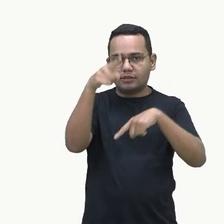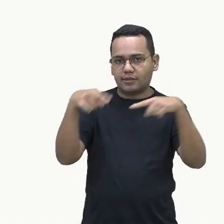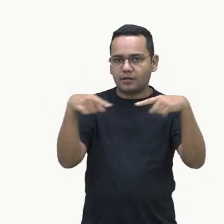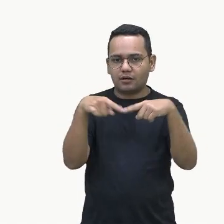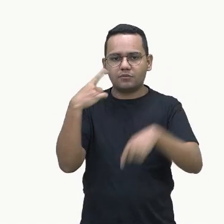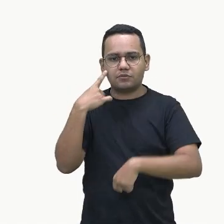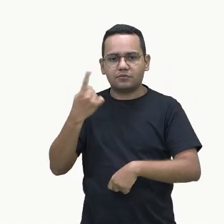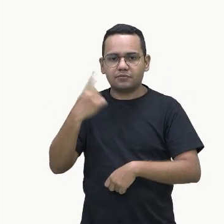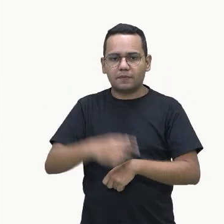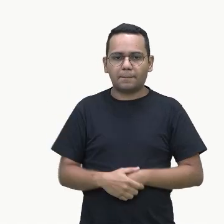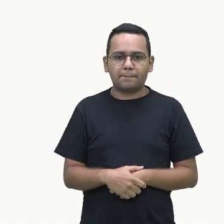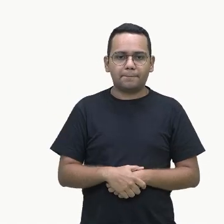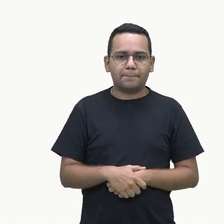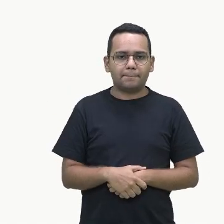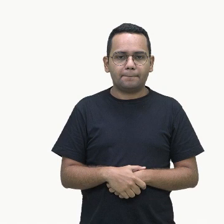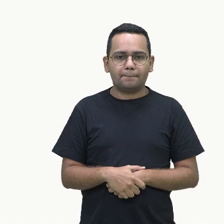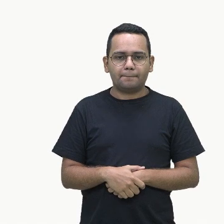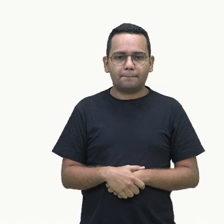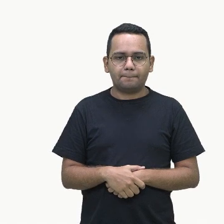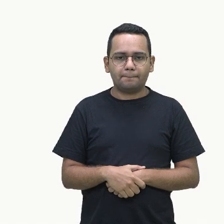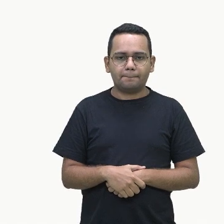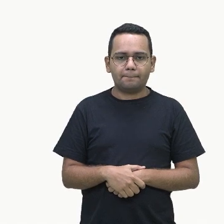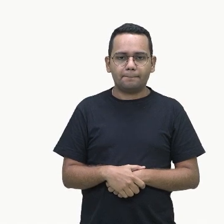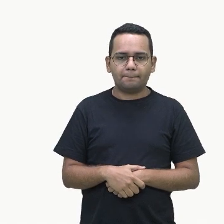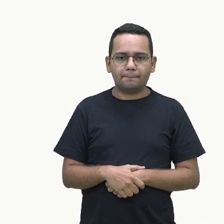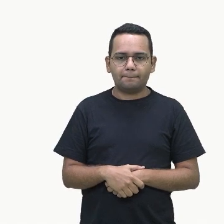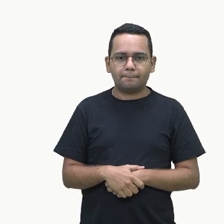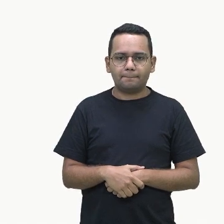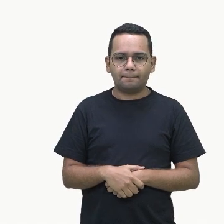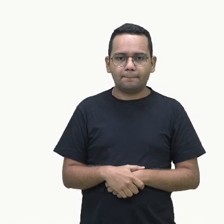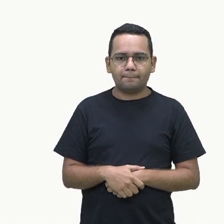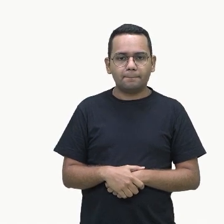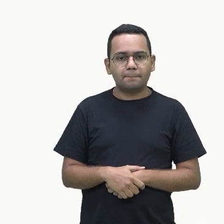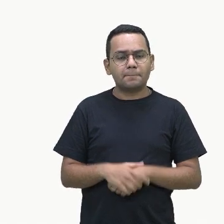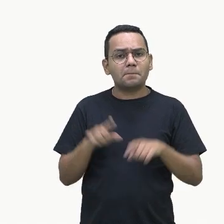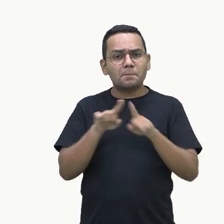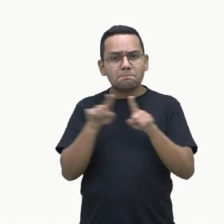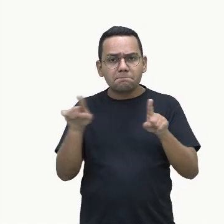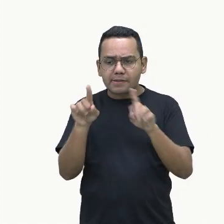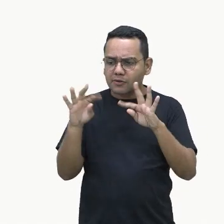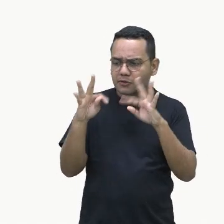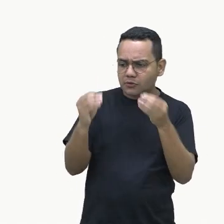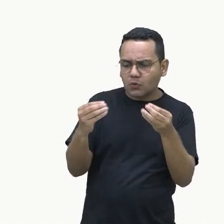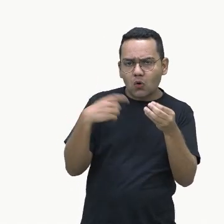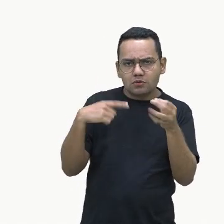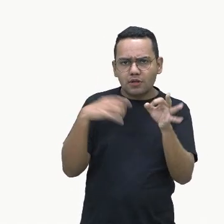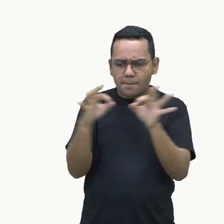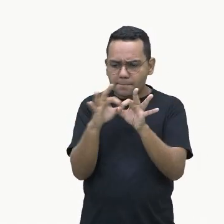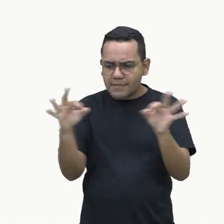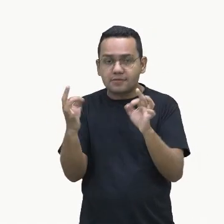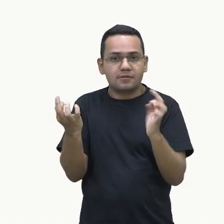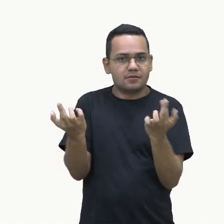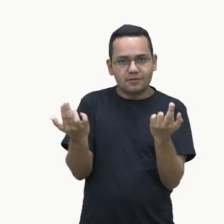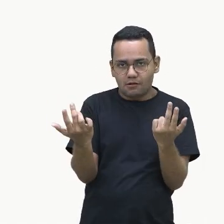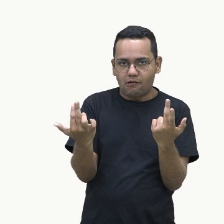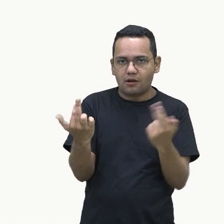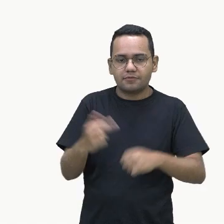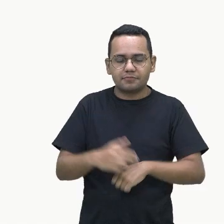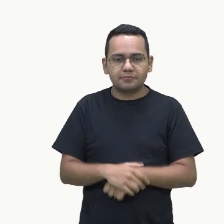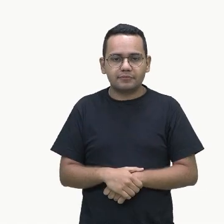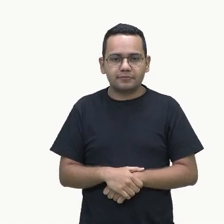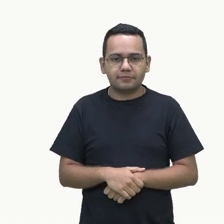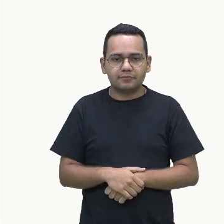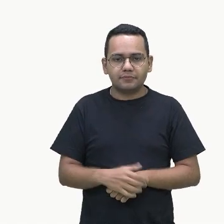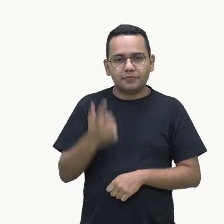triângulozinhos. E aí a gente vai conferir por triângulos. Todos os triângulos possuem medidas iguais aqui. Então observe que o quadrado aqui